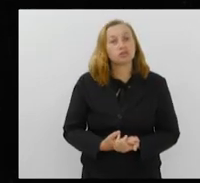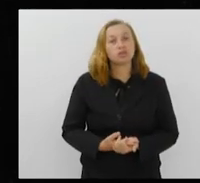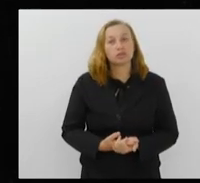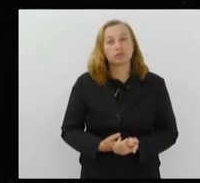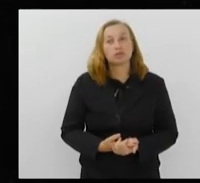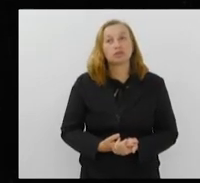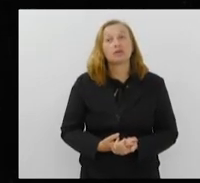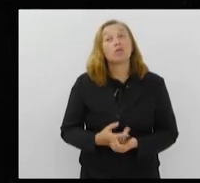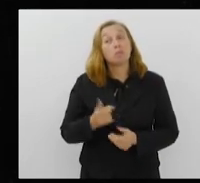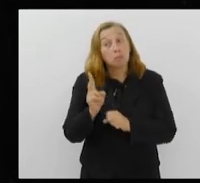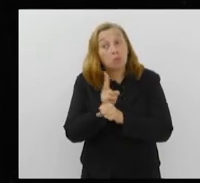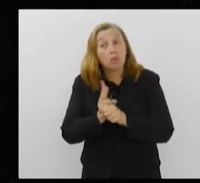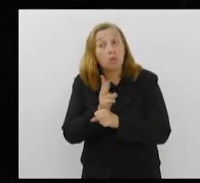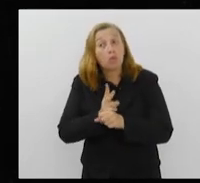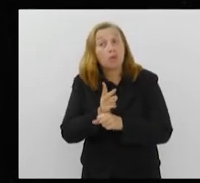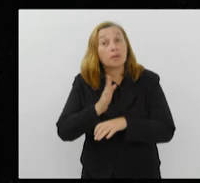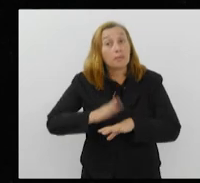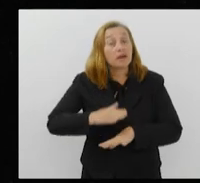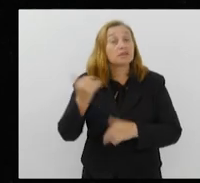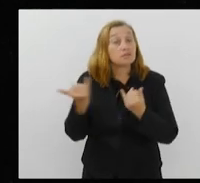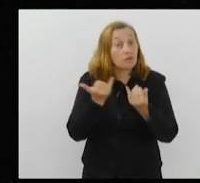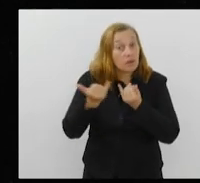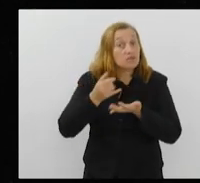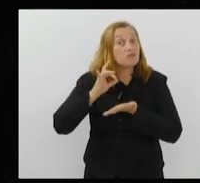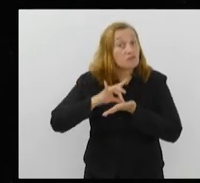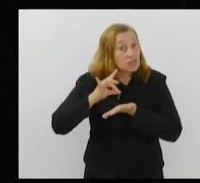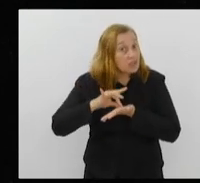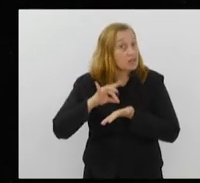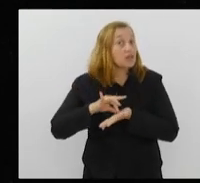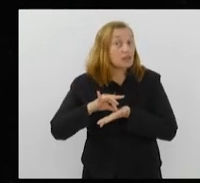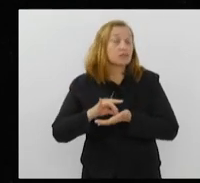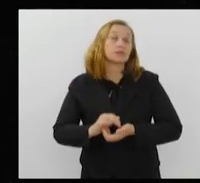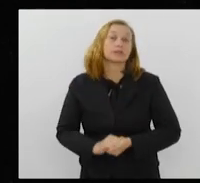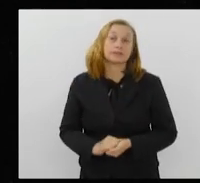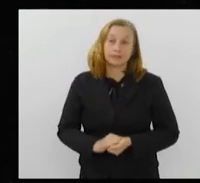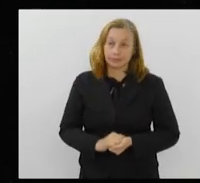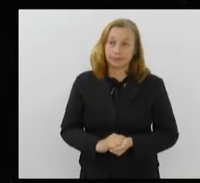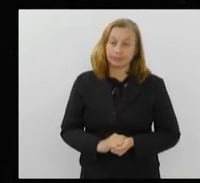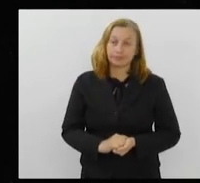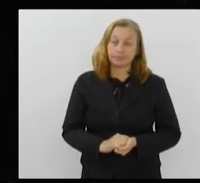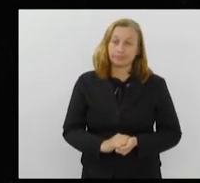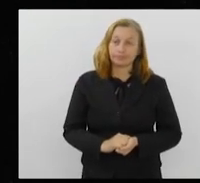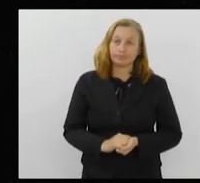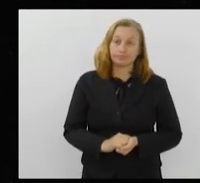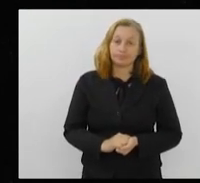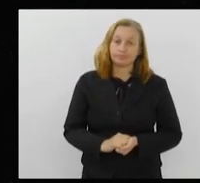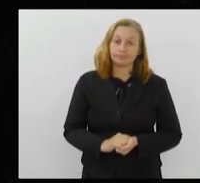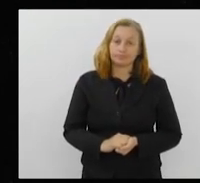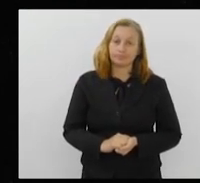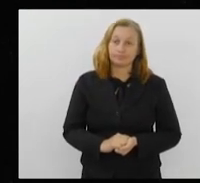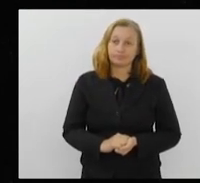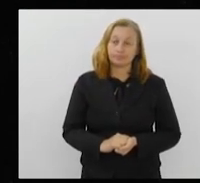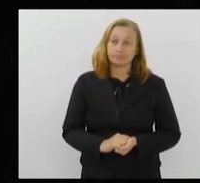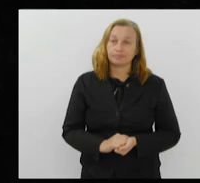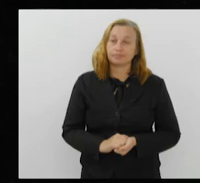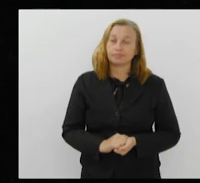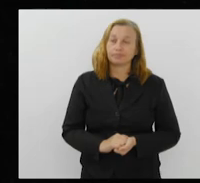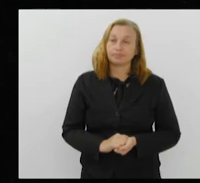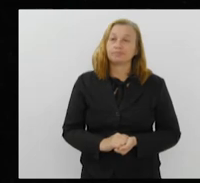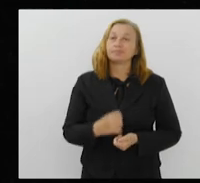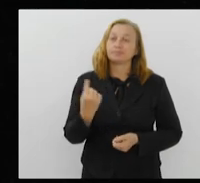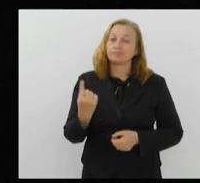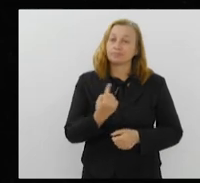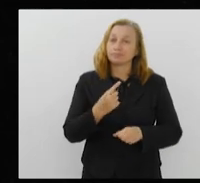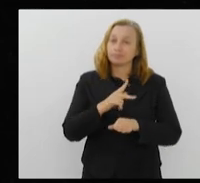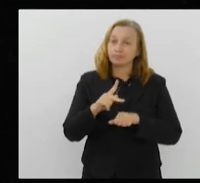vão buscar, de fato, quais são as verdades que estão ocorrendo em torno desses fatos hoje no nosso